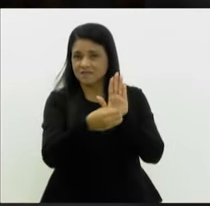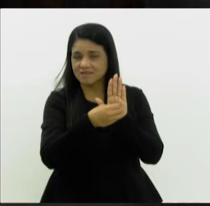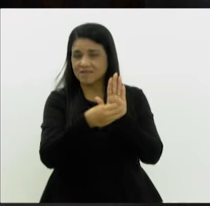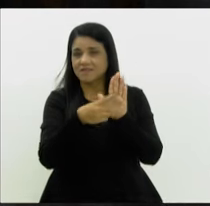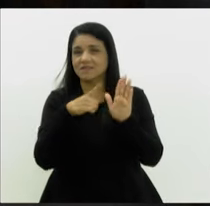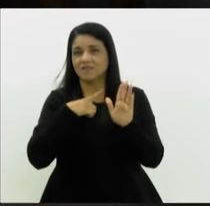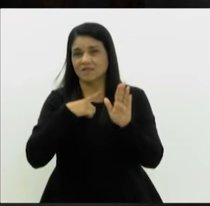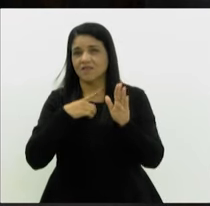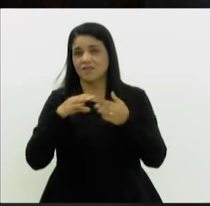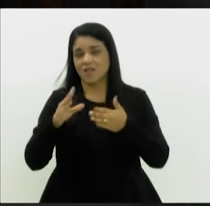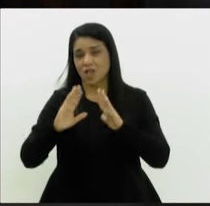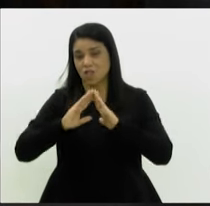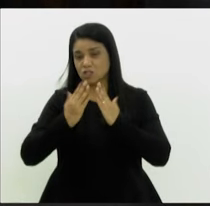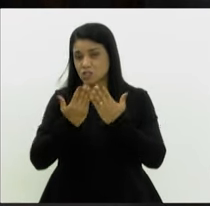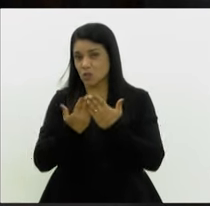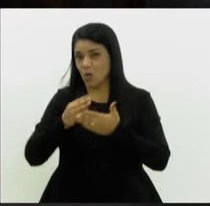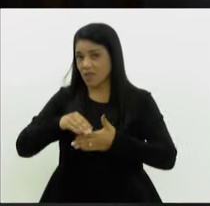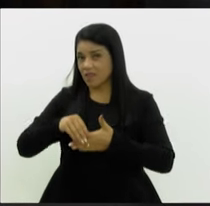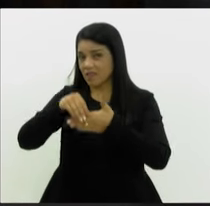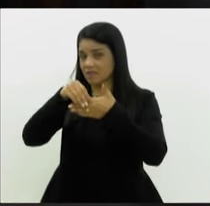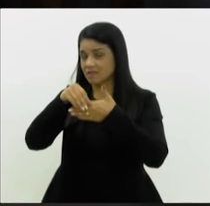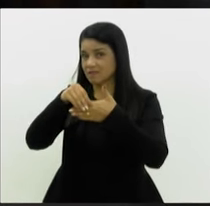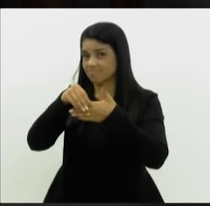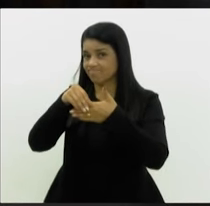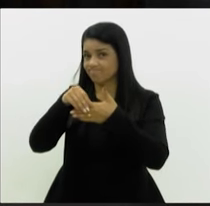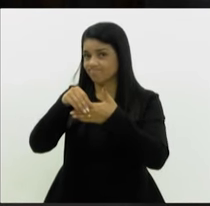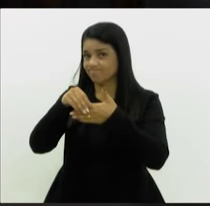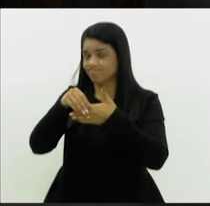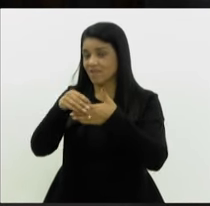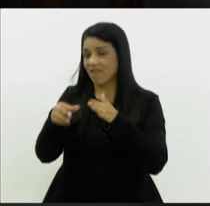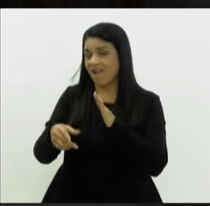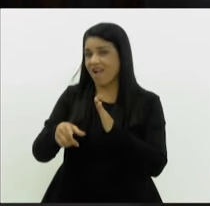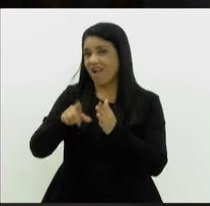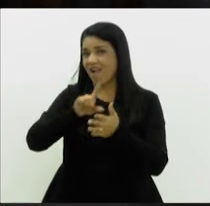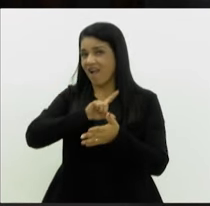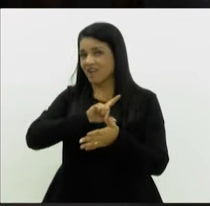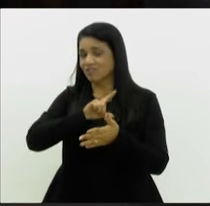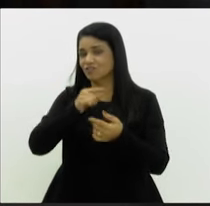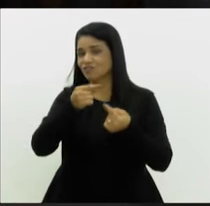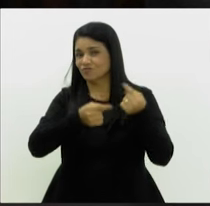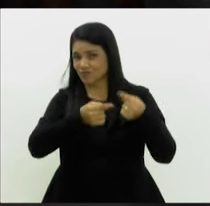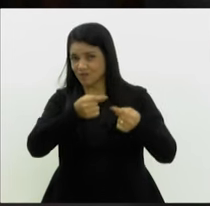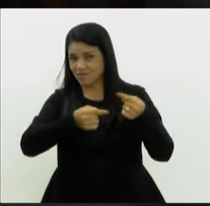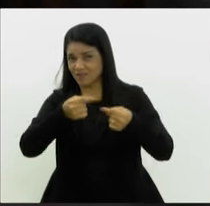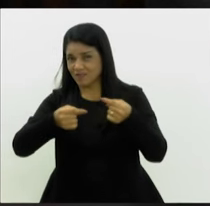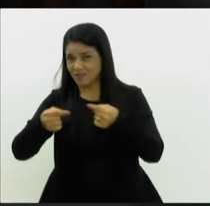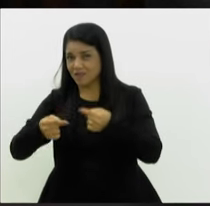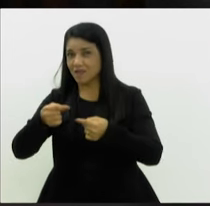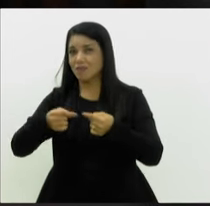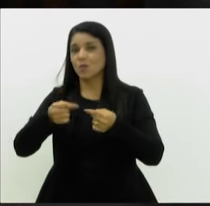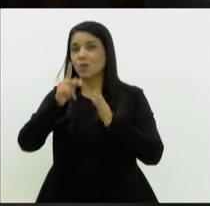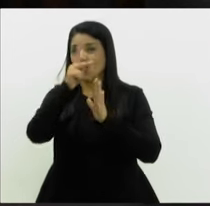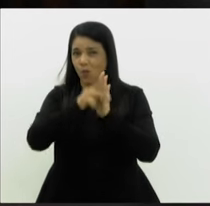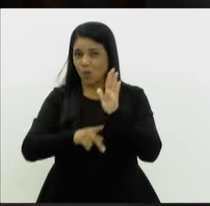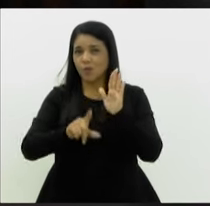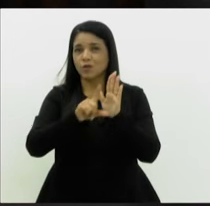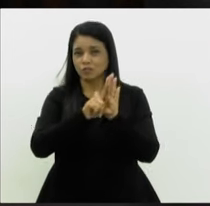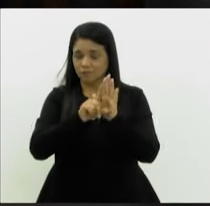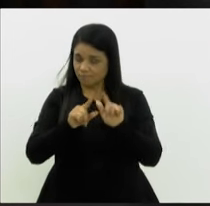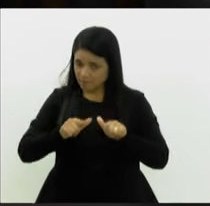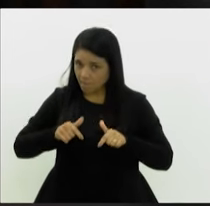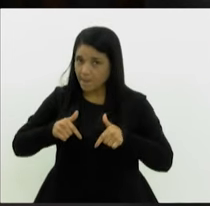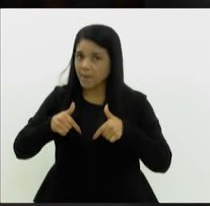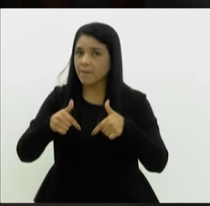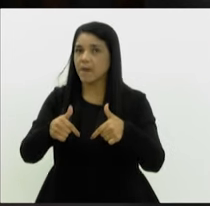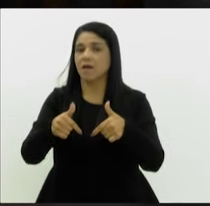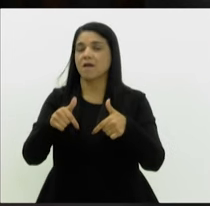teve o Colégio de Líderes convocado antecipadamente, debatemos lá exaustivamente, o projeto será enfrentado.